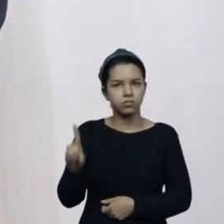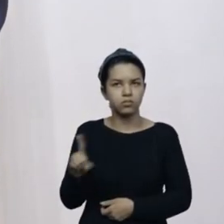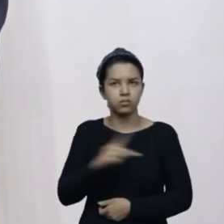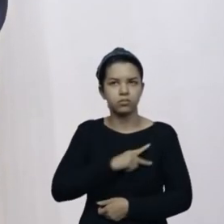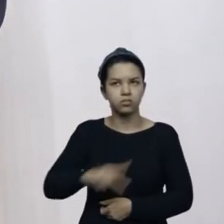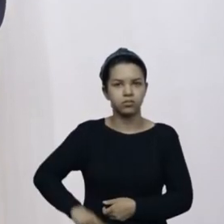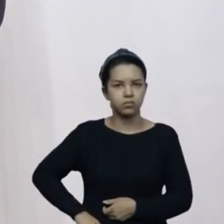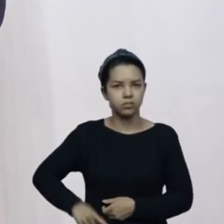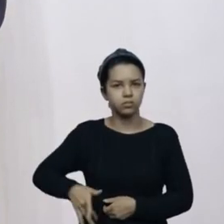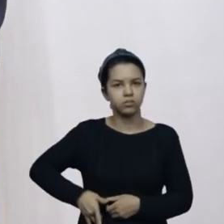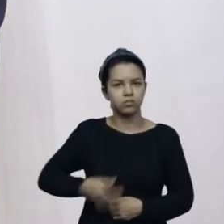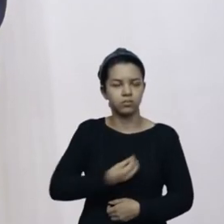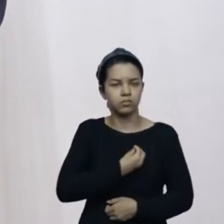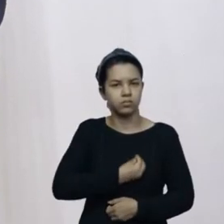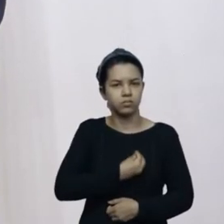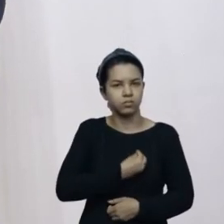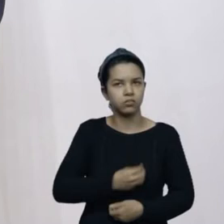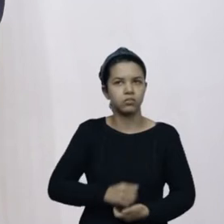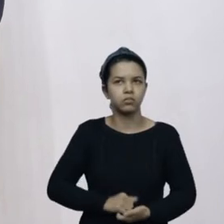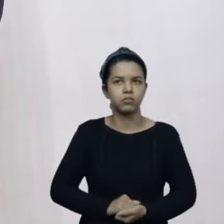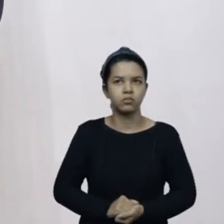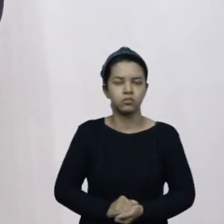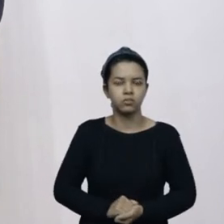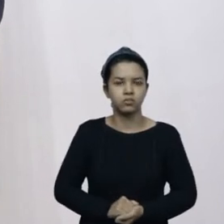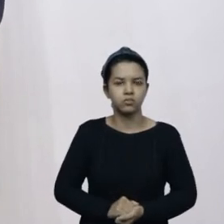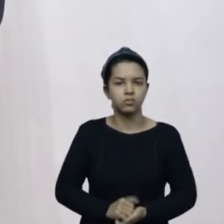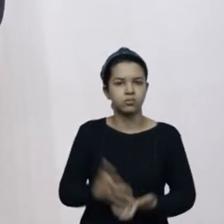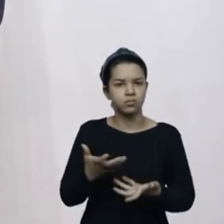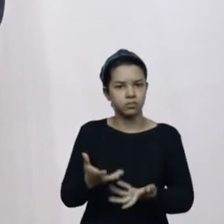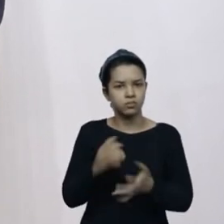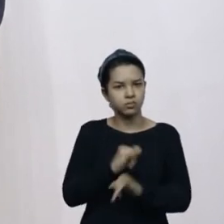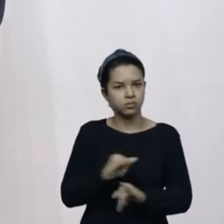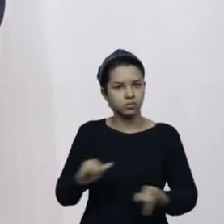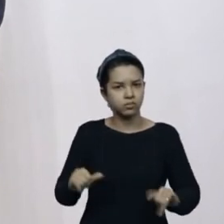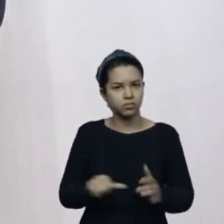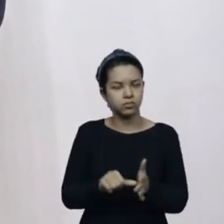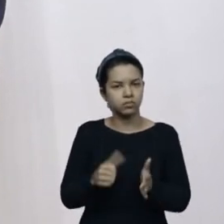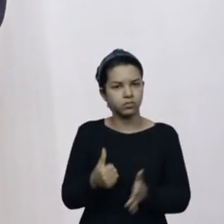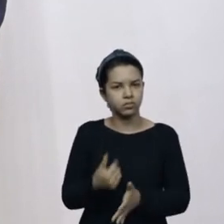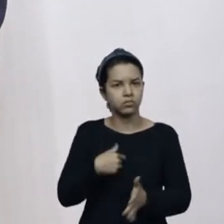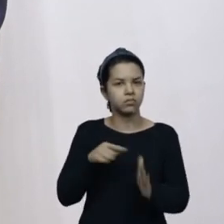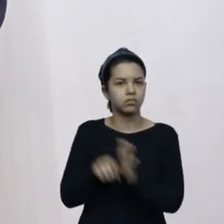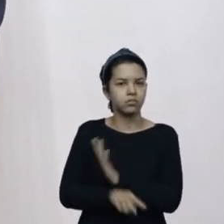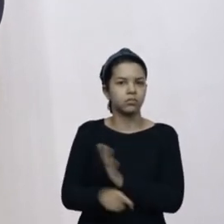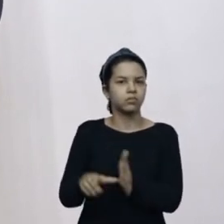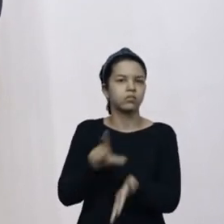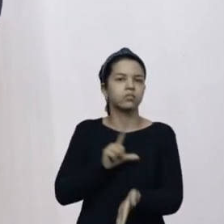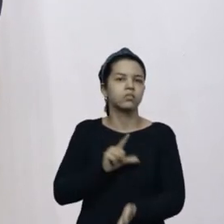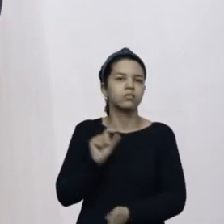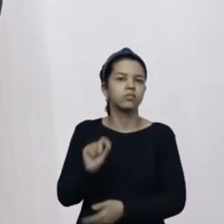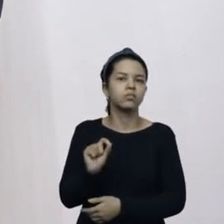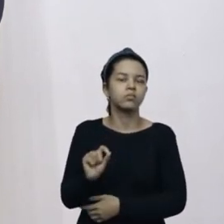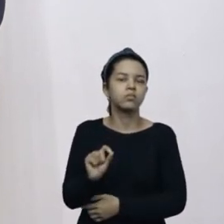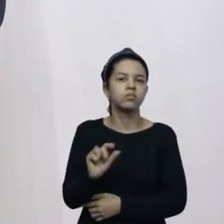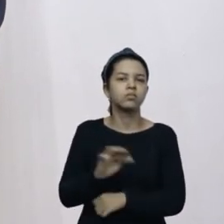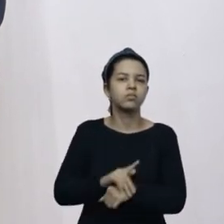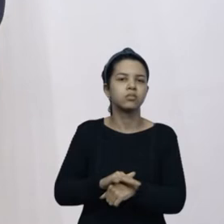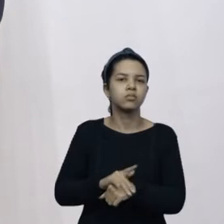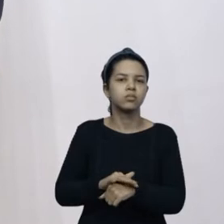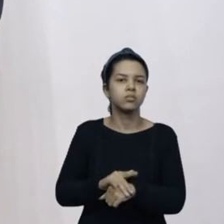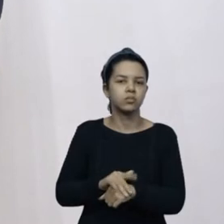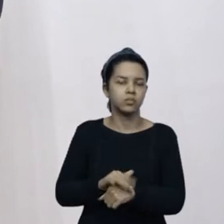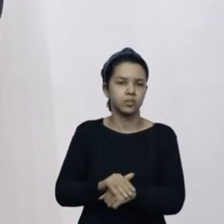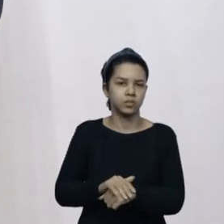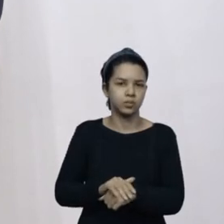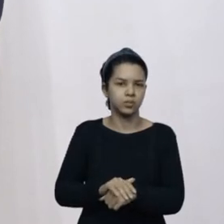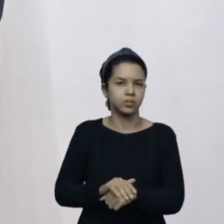da Renal Vida. Eu queria dizer, primeiro, eu estava perguntando antes ali o que era essa doença. Como dizia